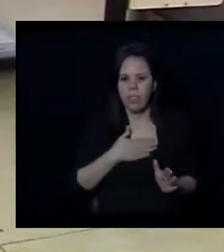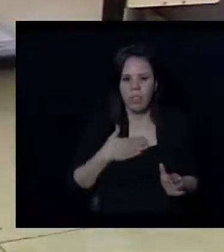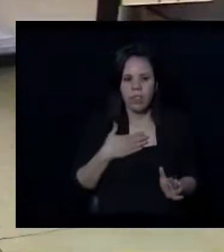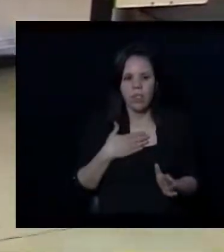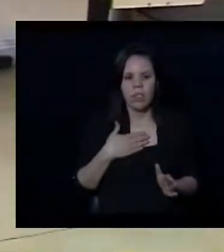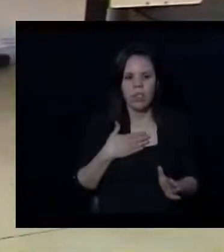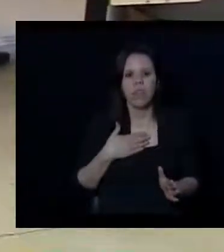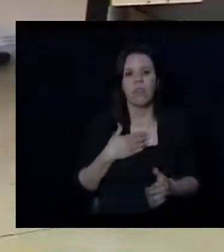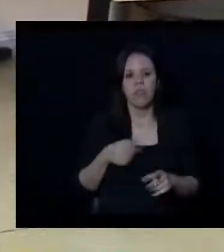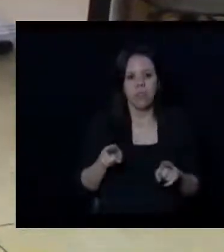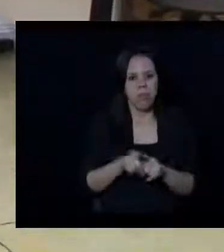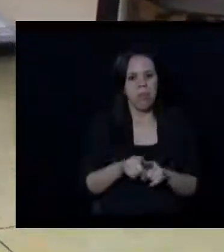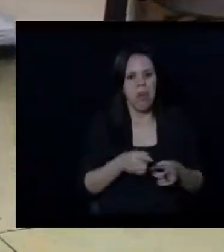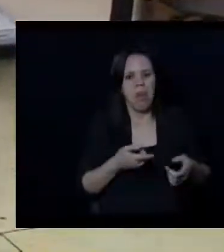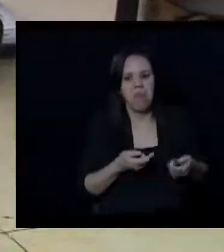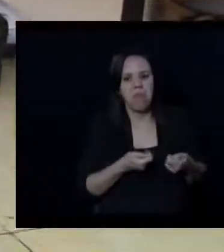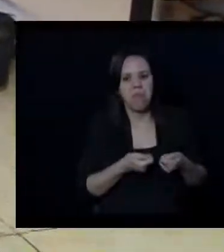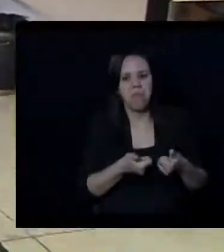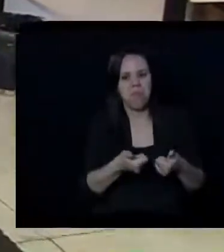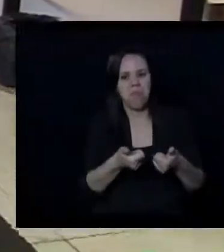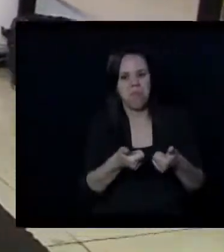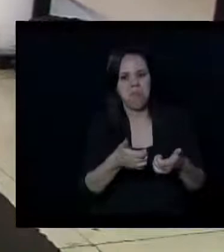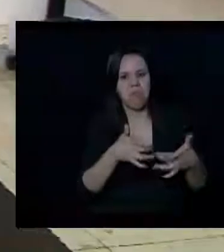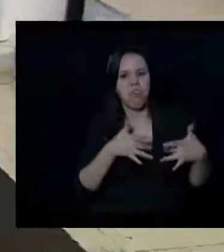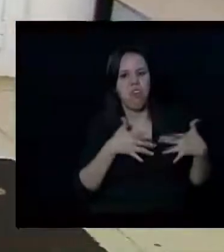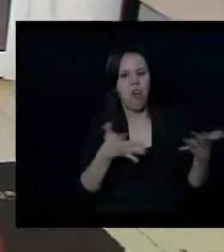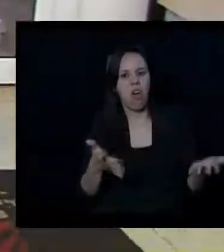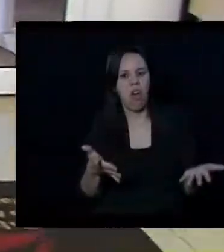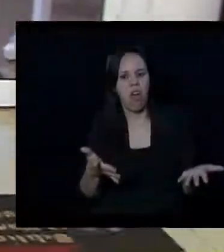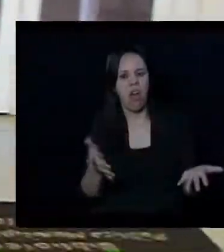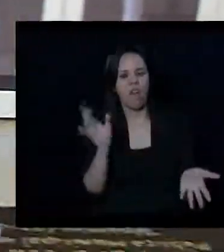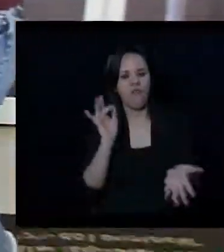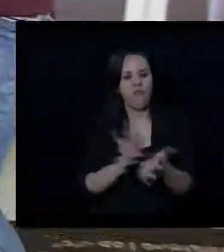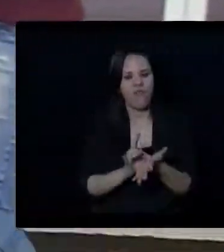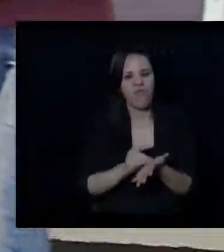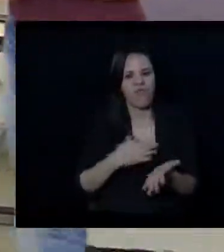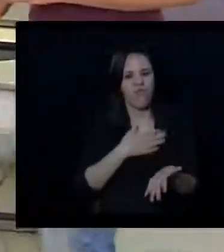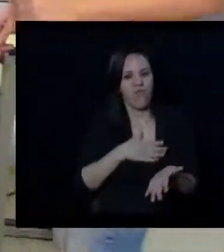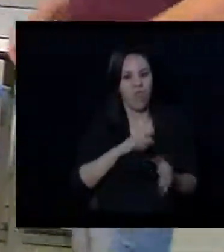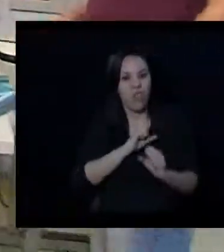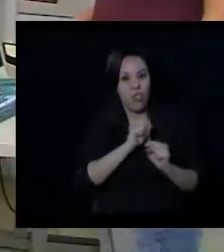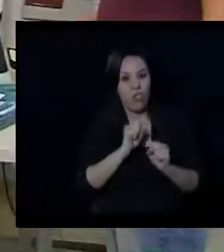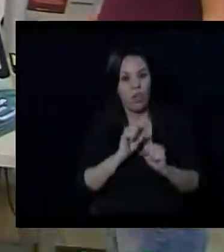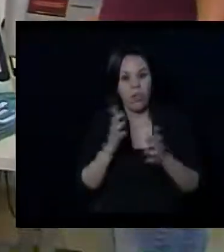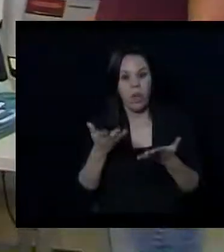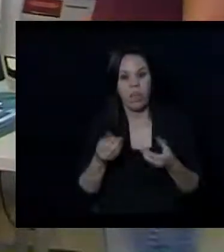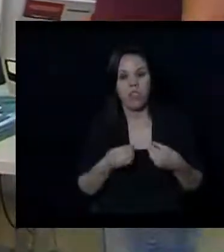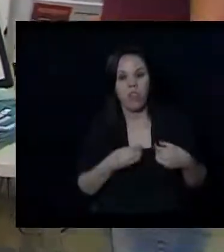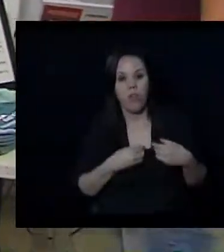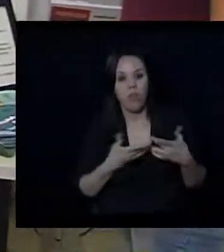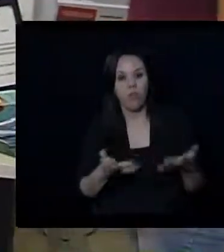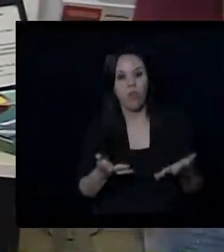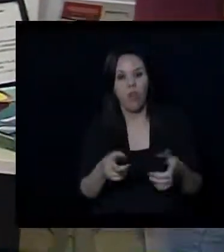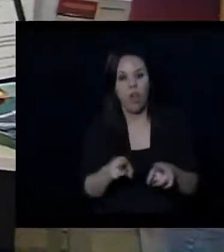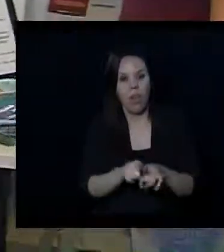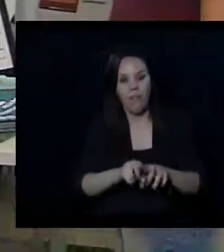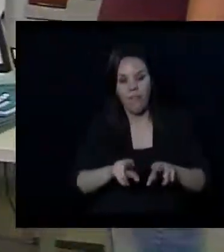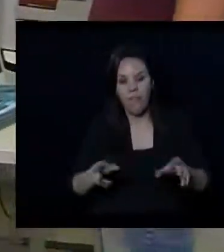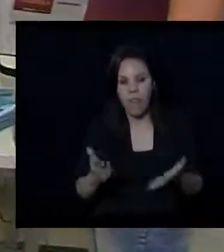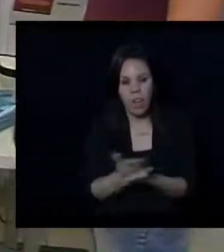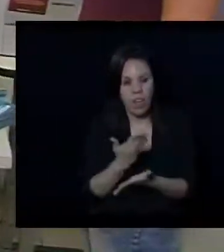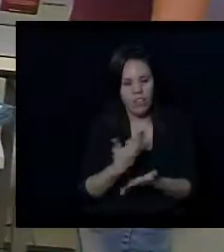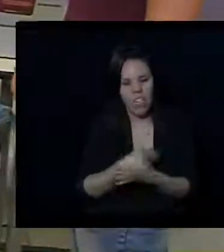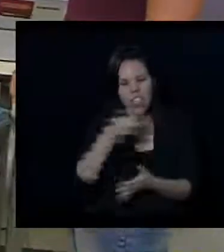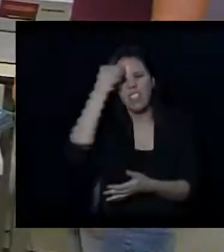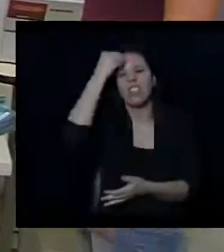que decidiu doar o que para ela é um verdadeiro tesouro. Ela doou vários livros que ela já sabe de